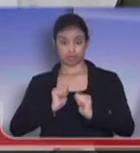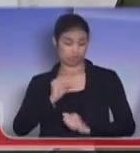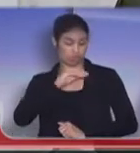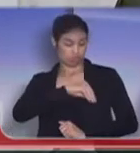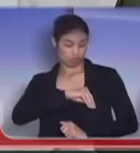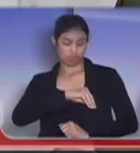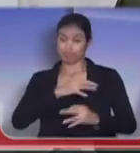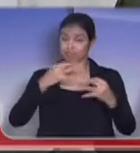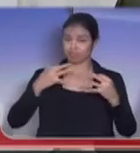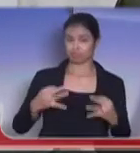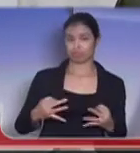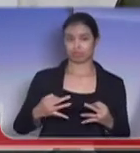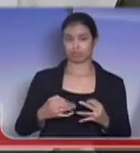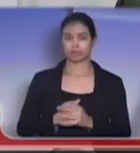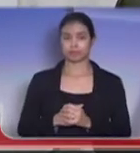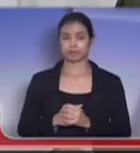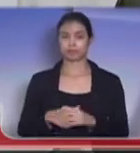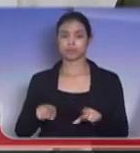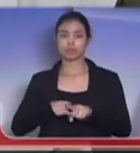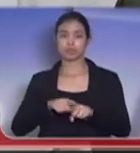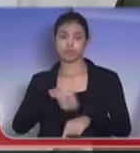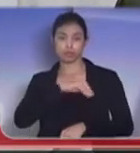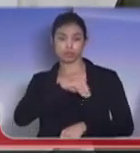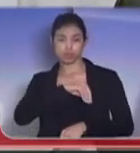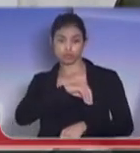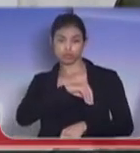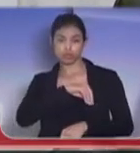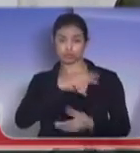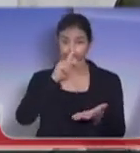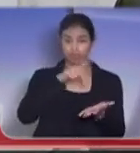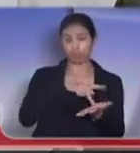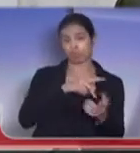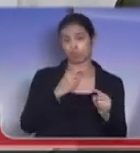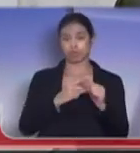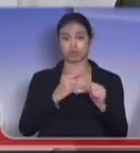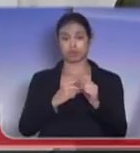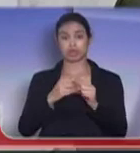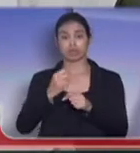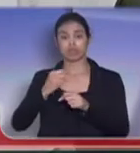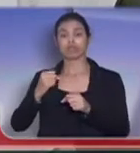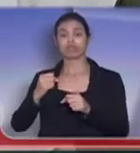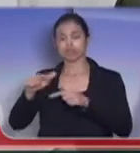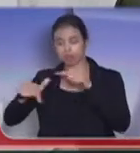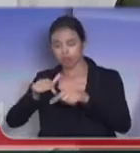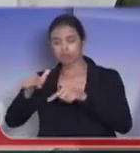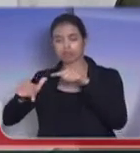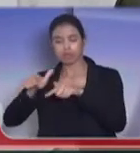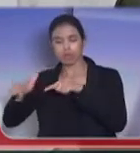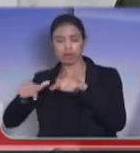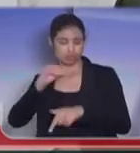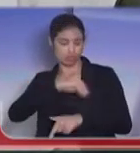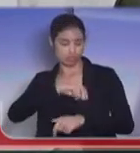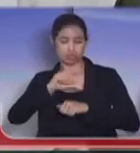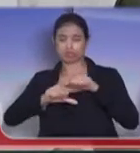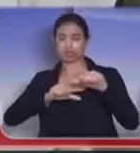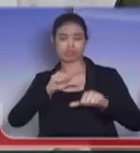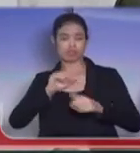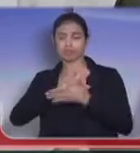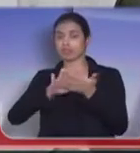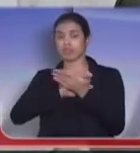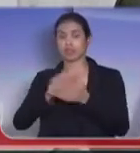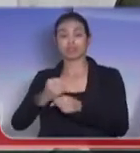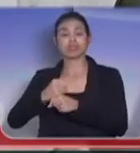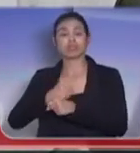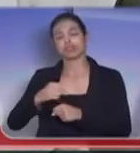e o reajuste real porque há três anos a nossa polícia militar está está sem qualquer